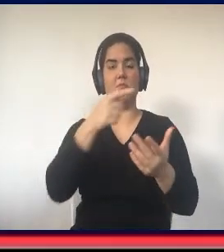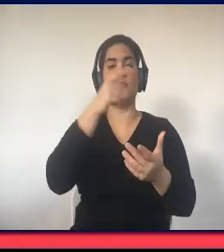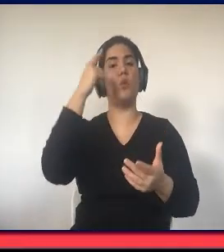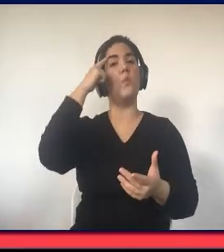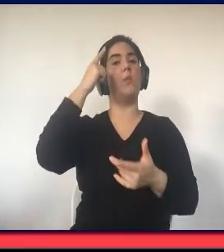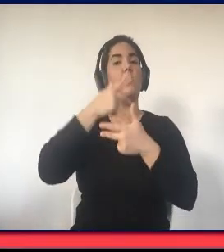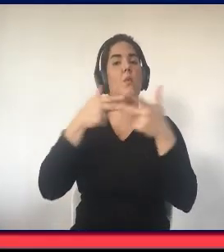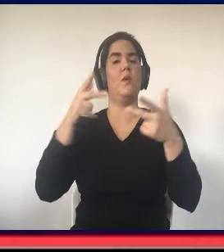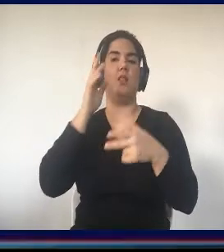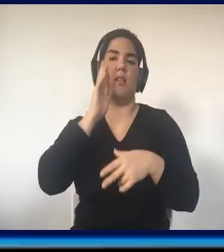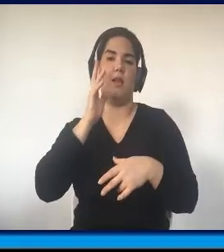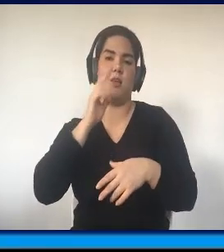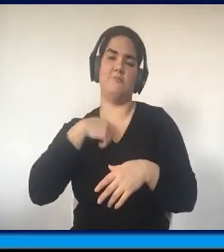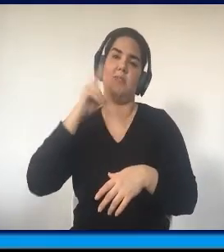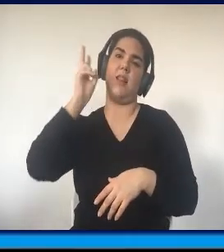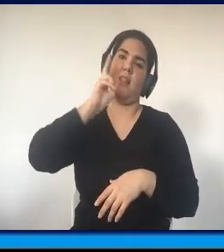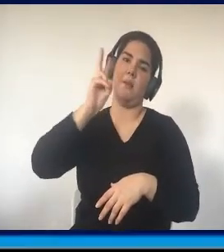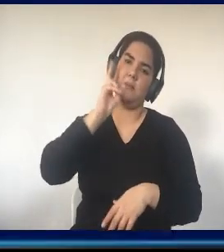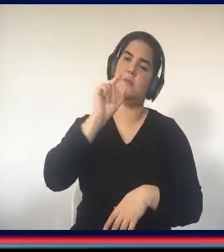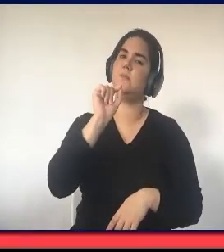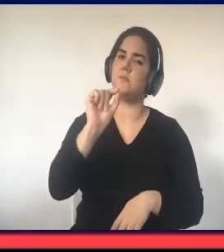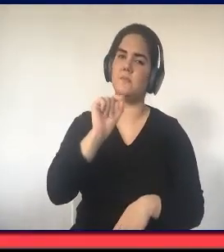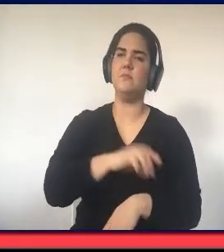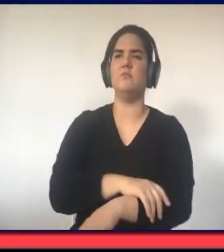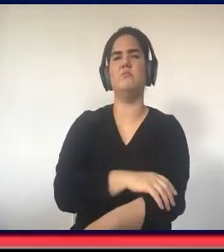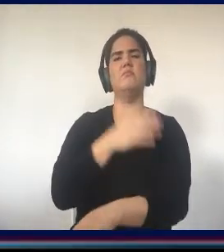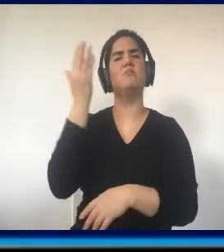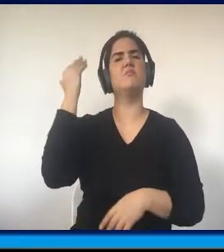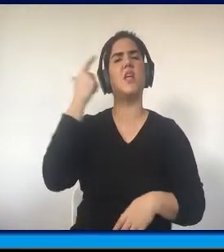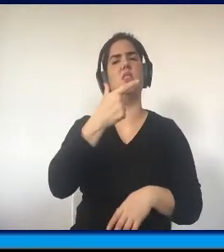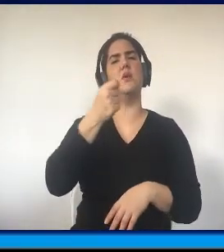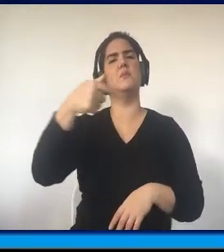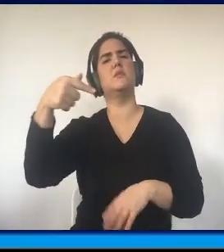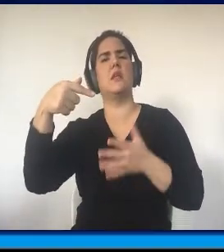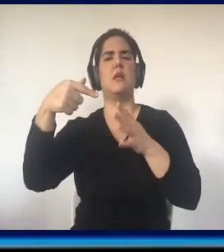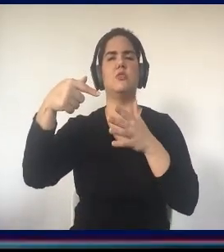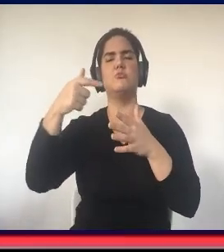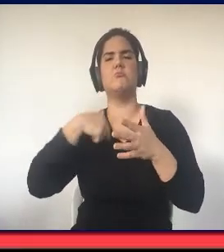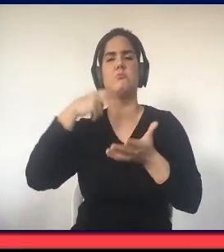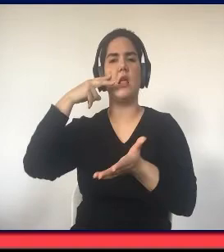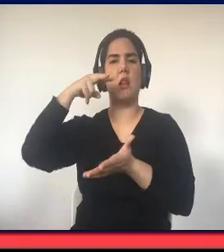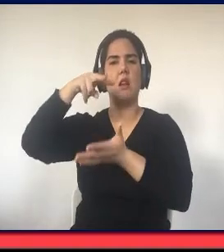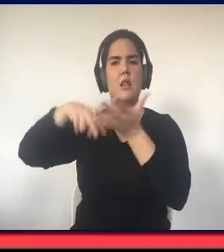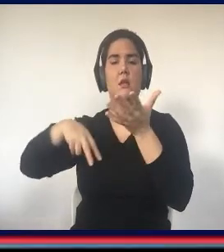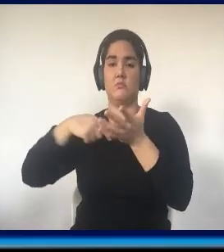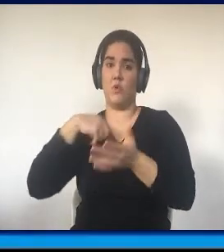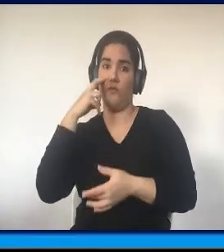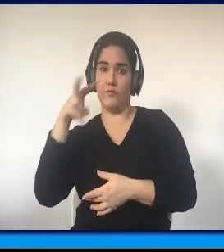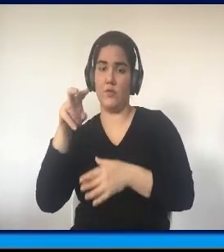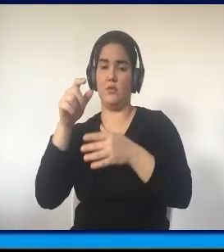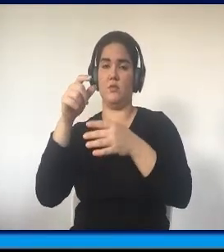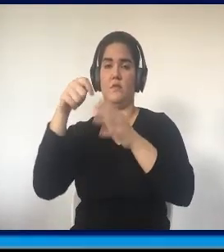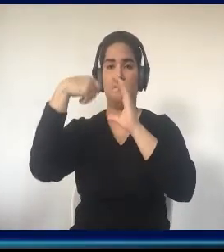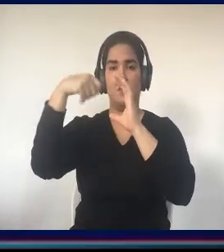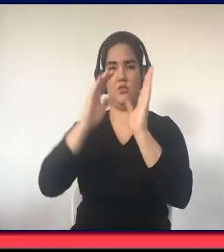fala? Eu acho que em 2007 eu vi um vídeo de um cara falando sobre o conceito